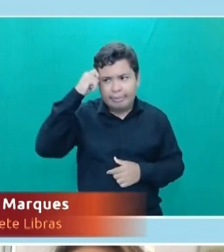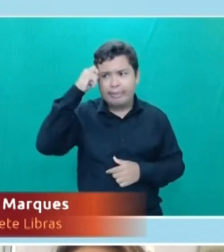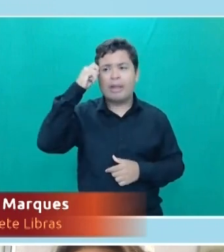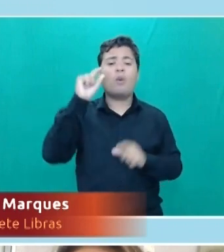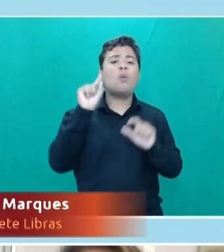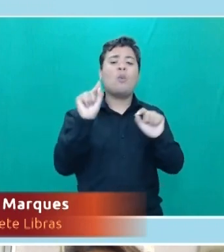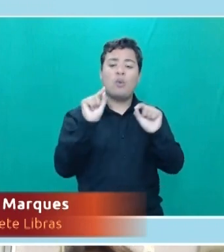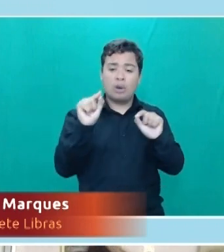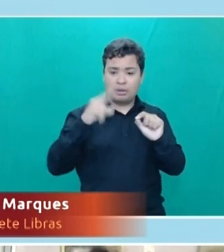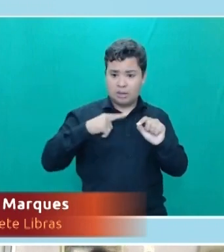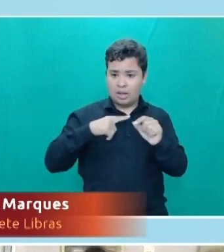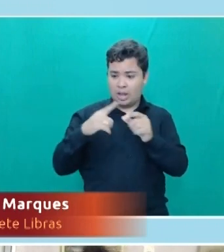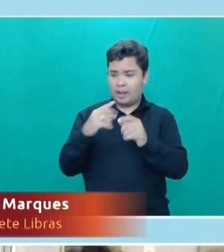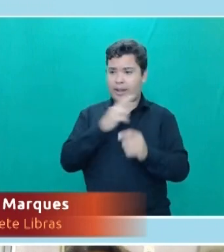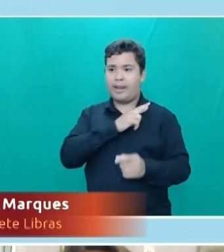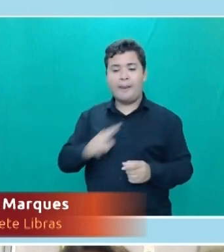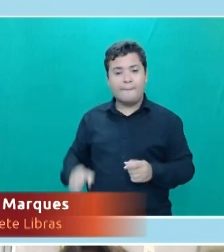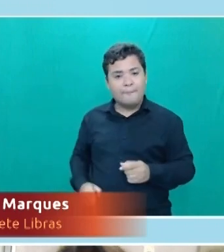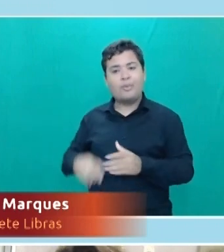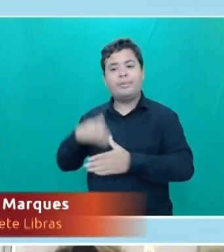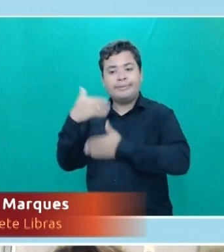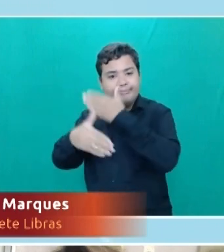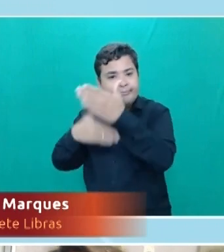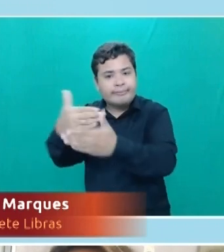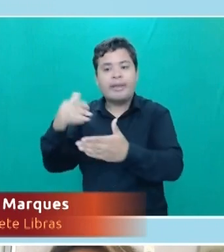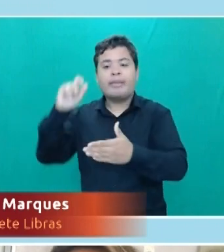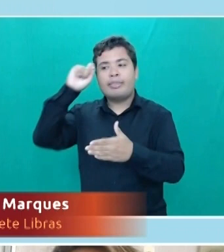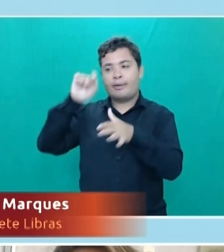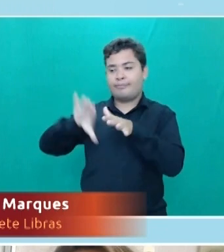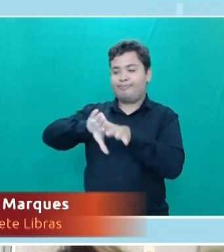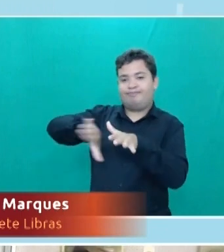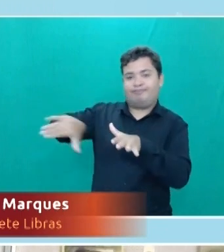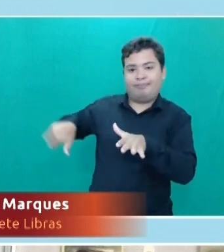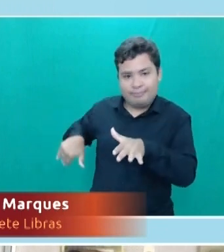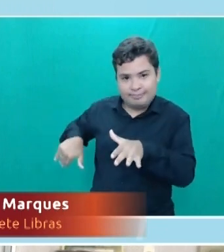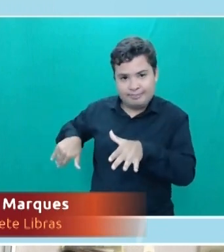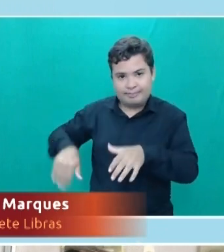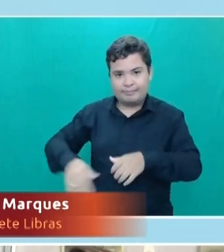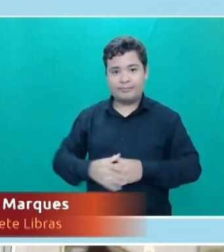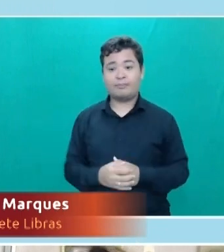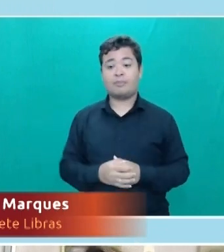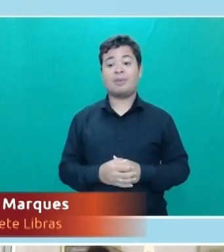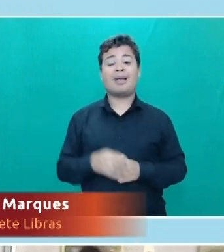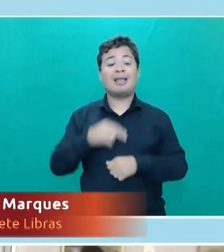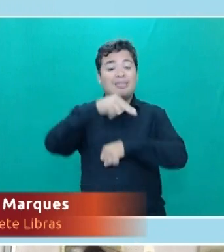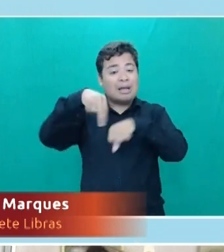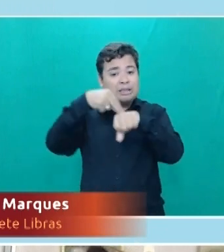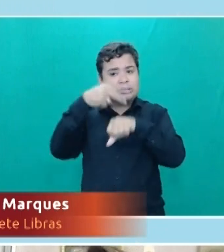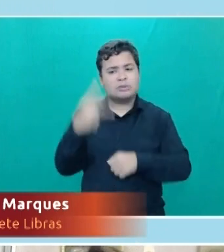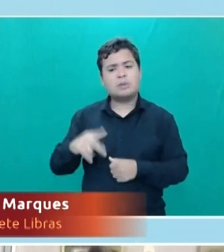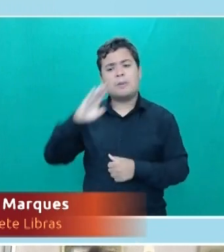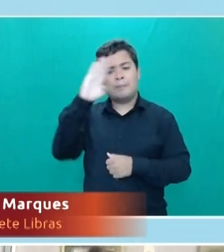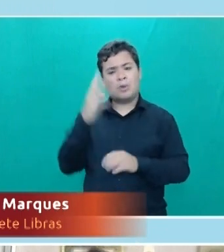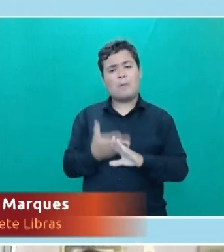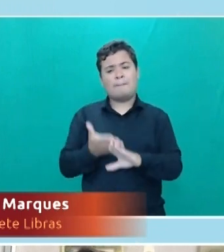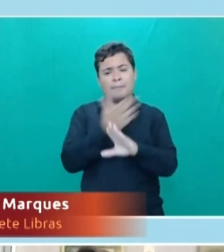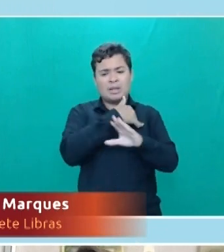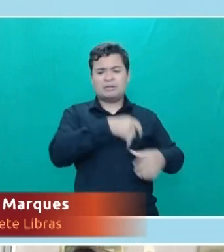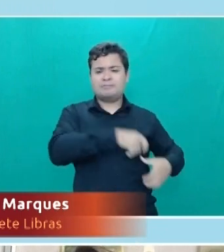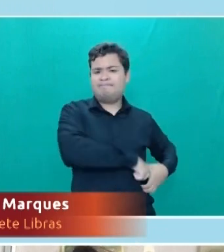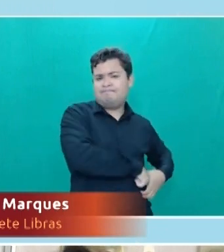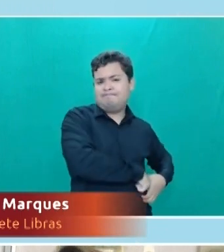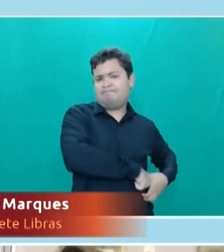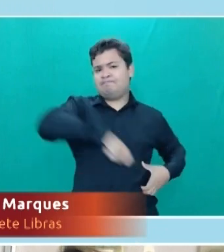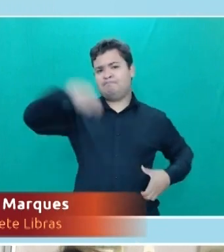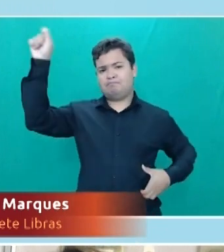construção da República, a nação brasileira, desde a sua origem, lá na proclamação da República,